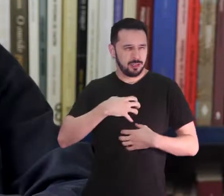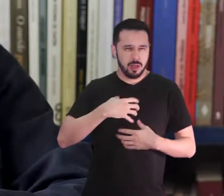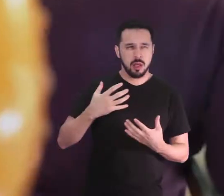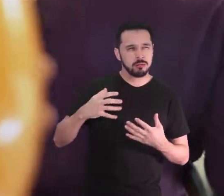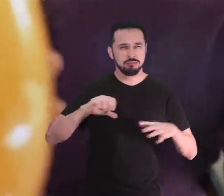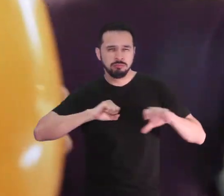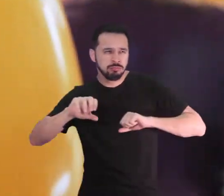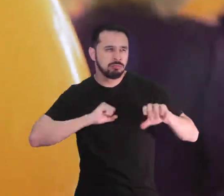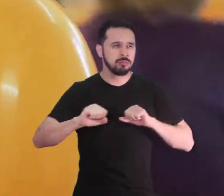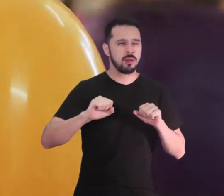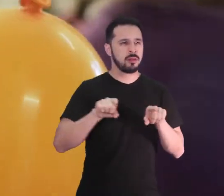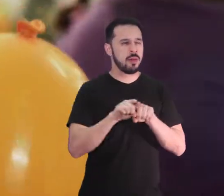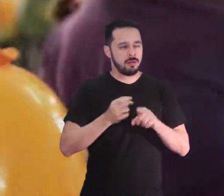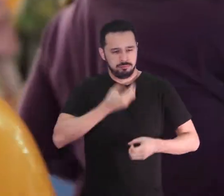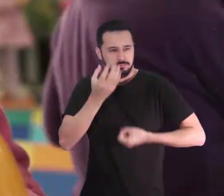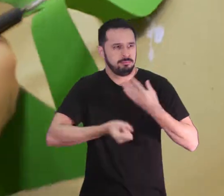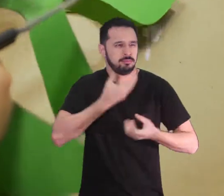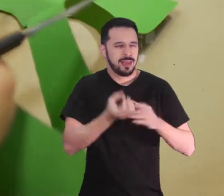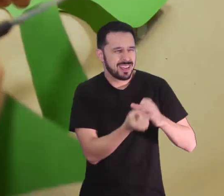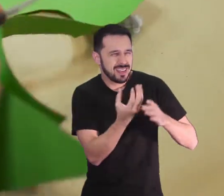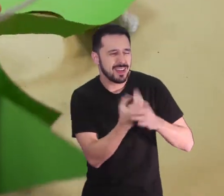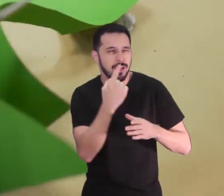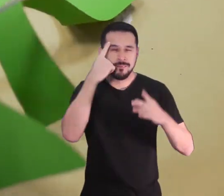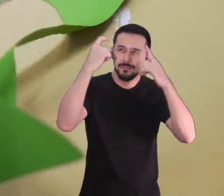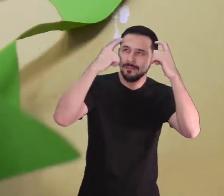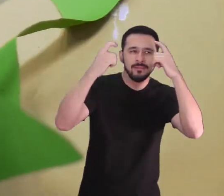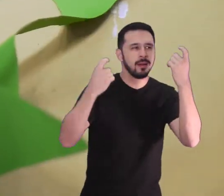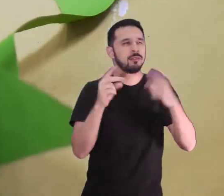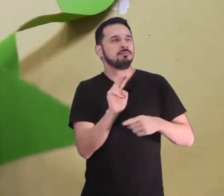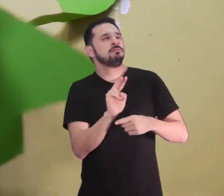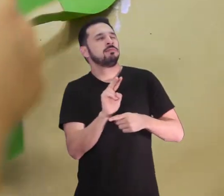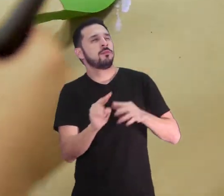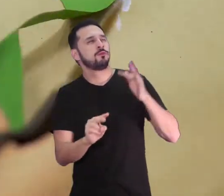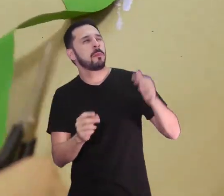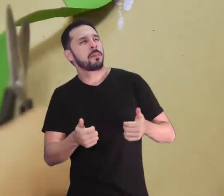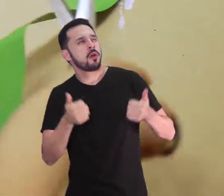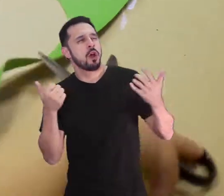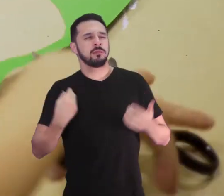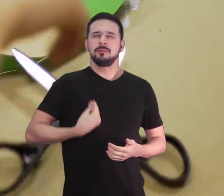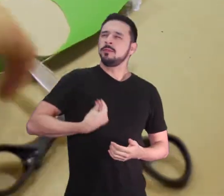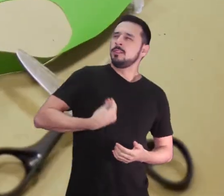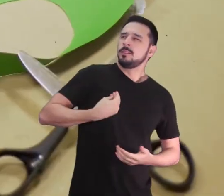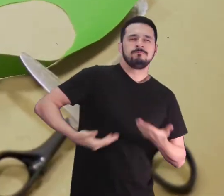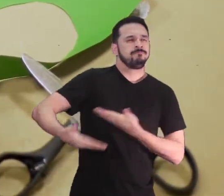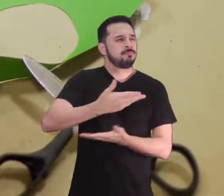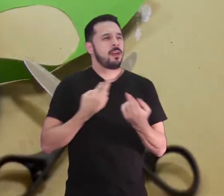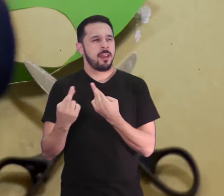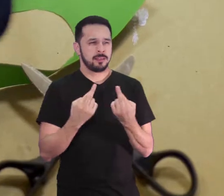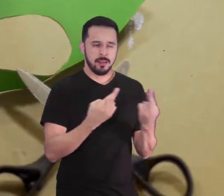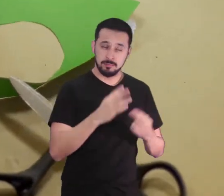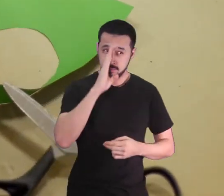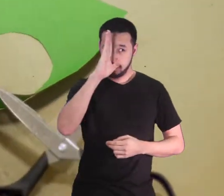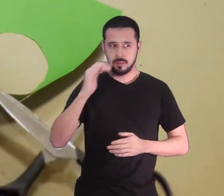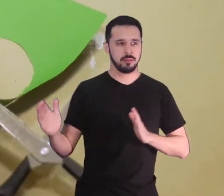de criança, né? Toda a ideia de criação, né, ou de esperança, ou de vitalidade, né, de relação